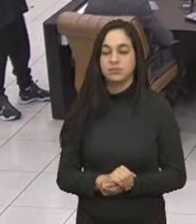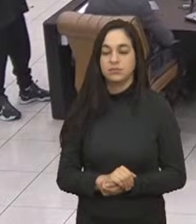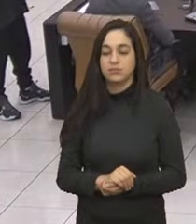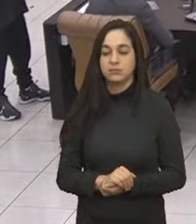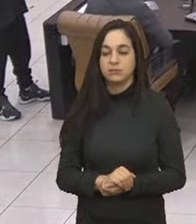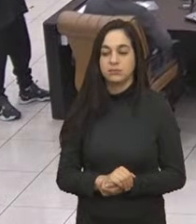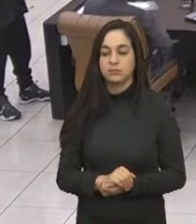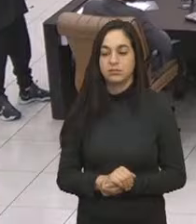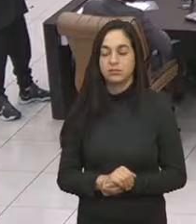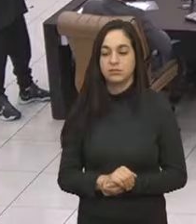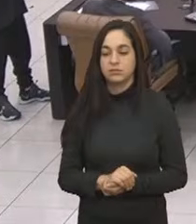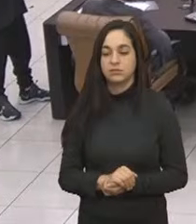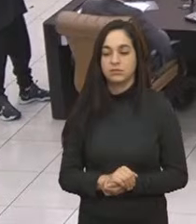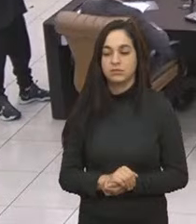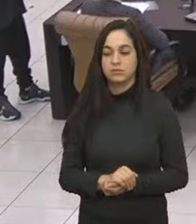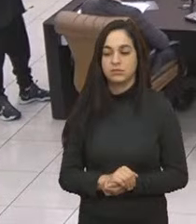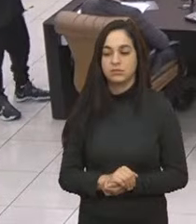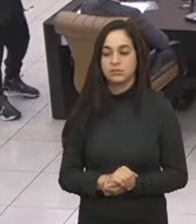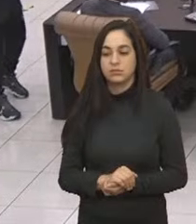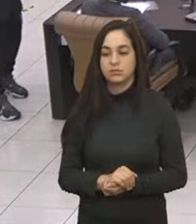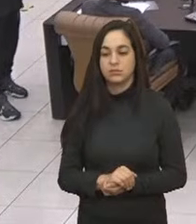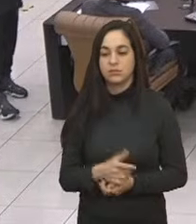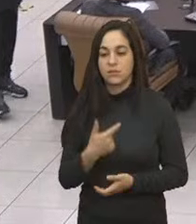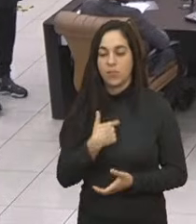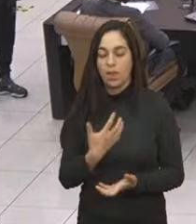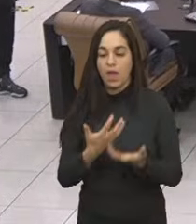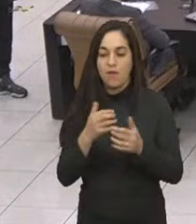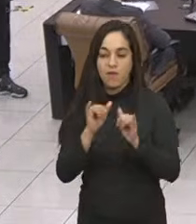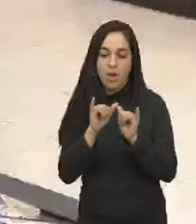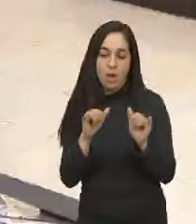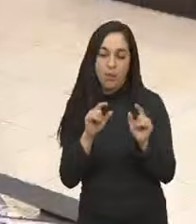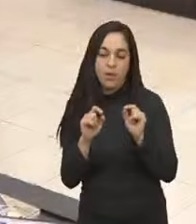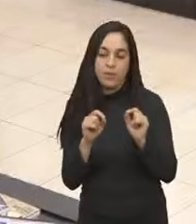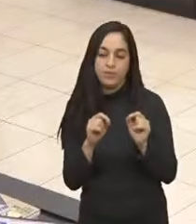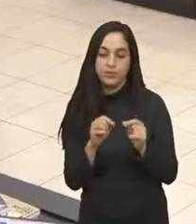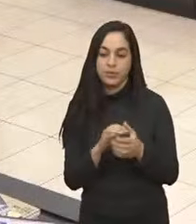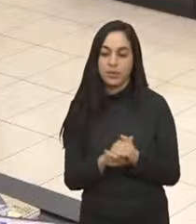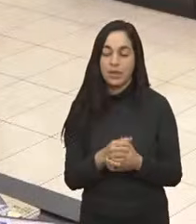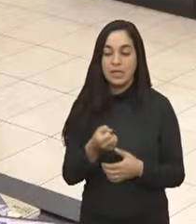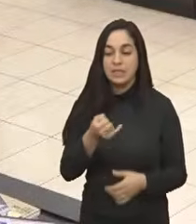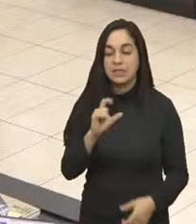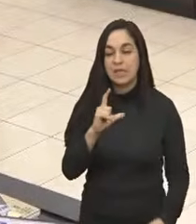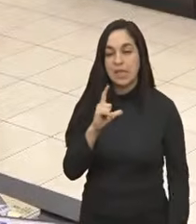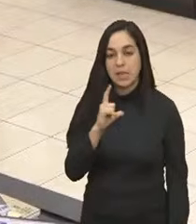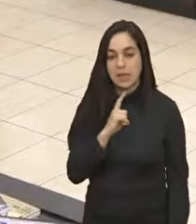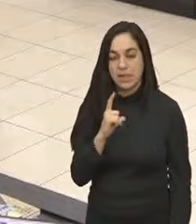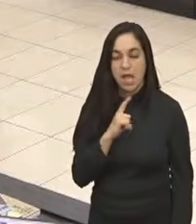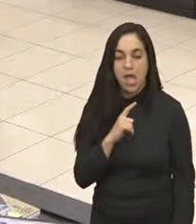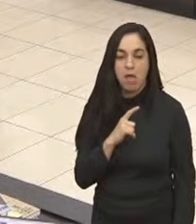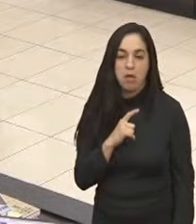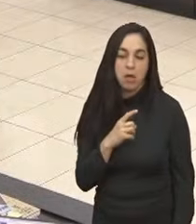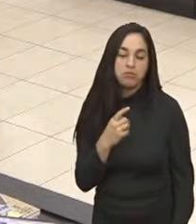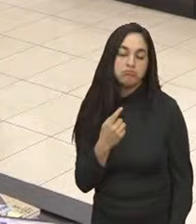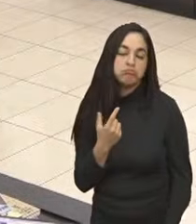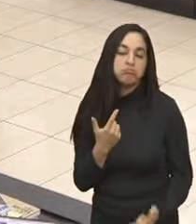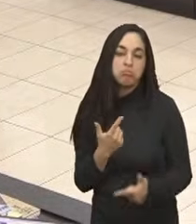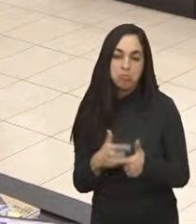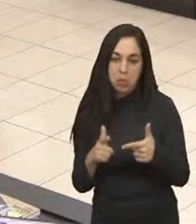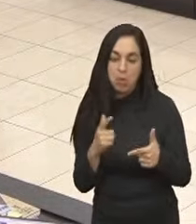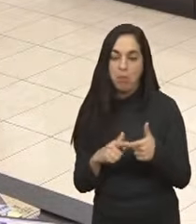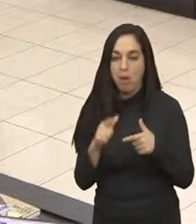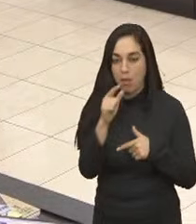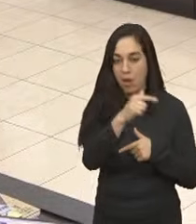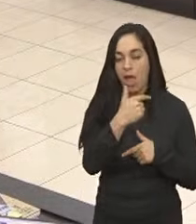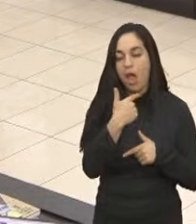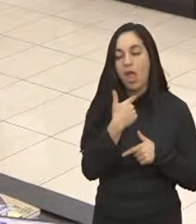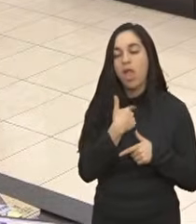Queria me manifestar. Se realmente teve alguma irregularidade, eu apoio a